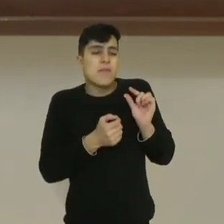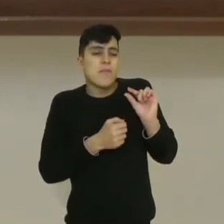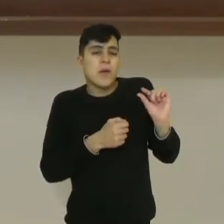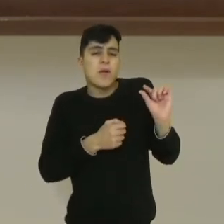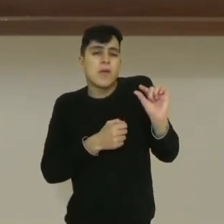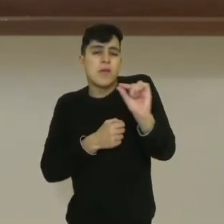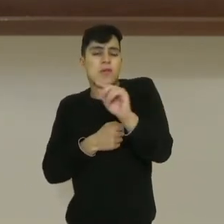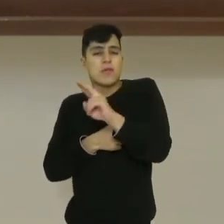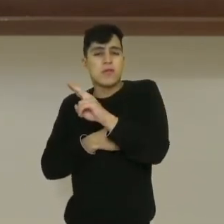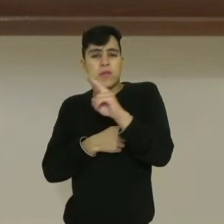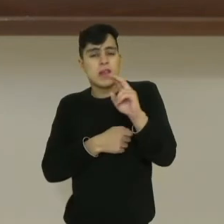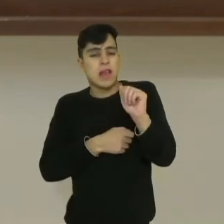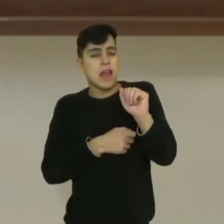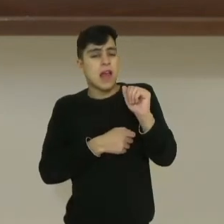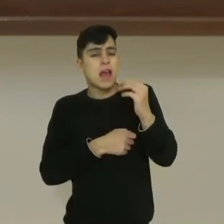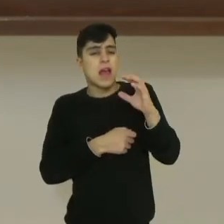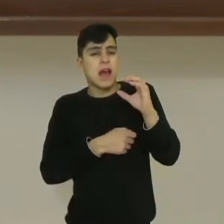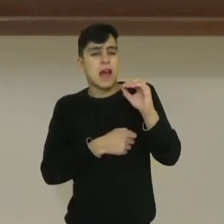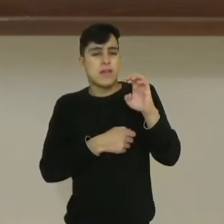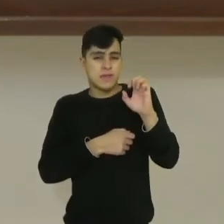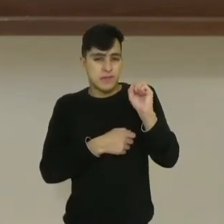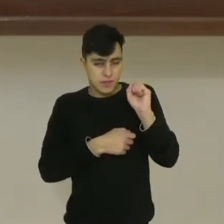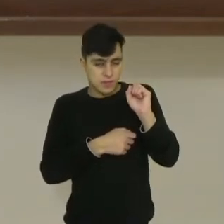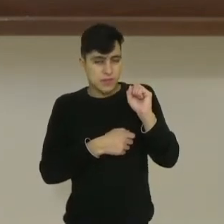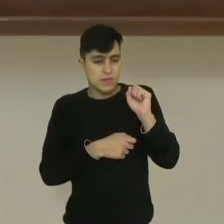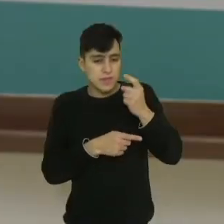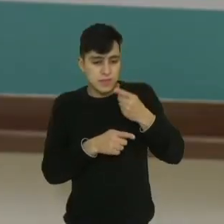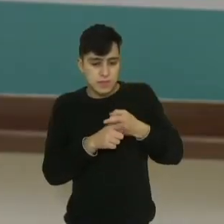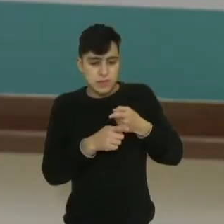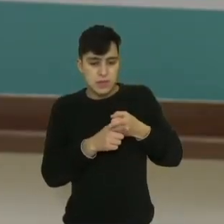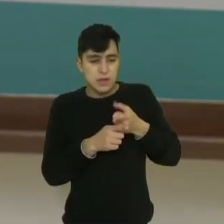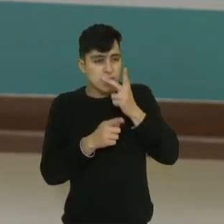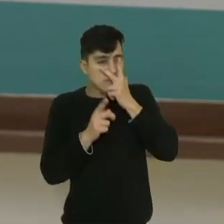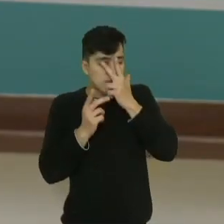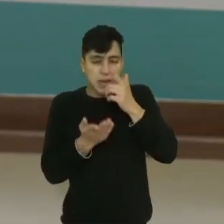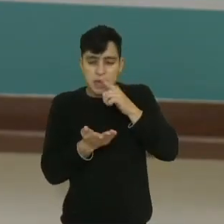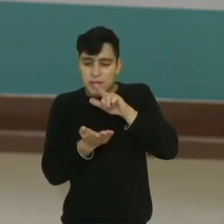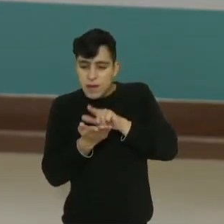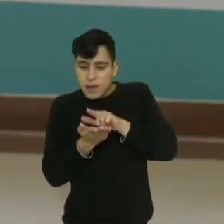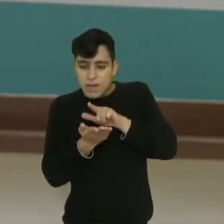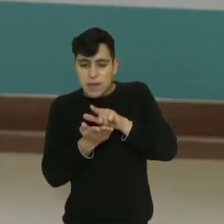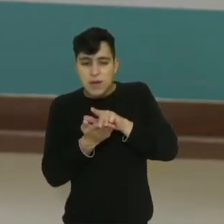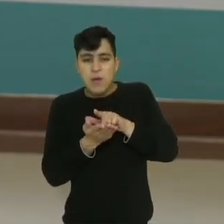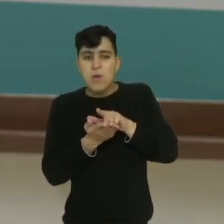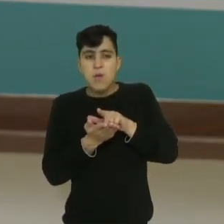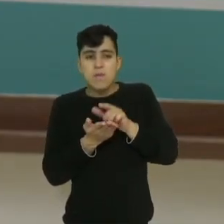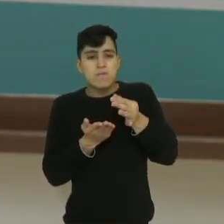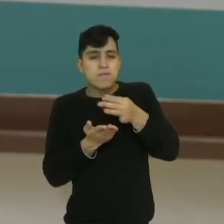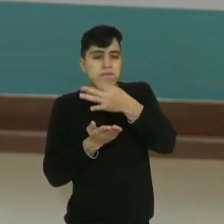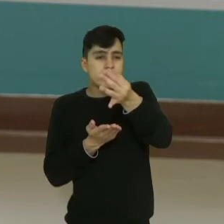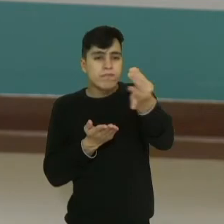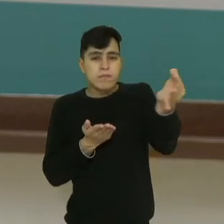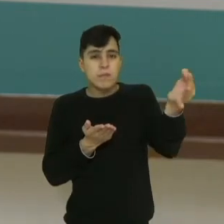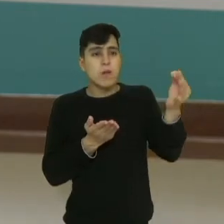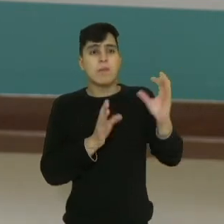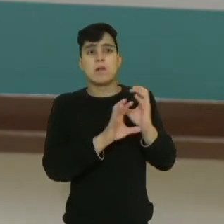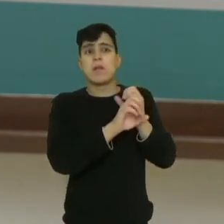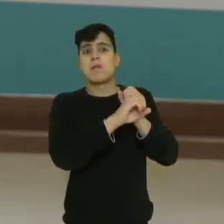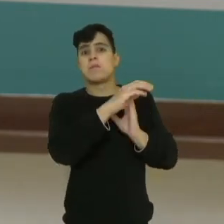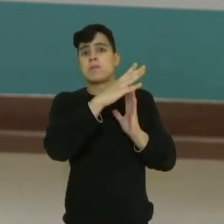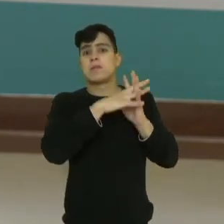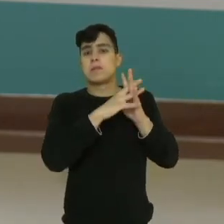pedacinhos, chamados ações, fazendo com que papeizinhos comecem a ganhar um grande volume monetário.